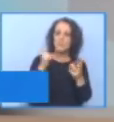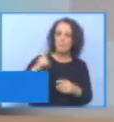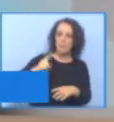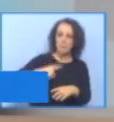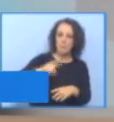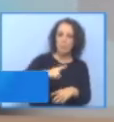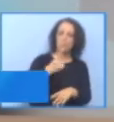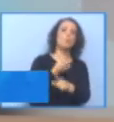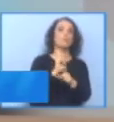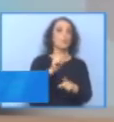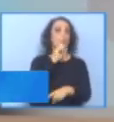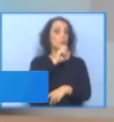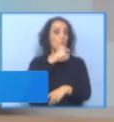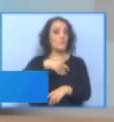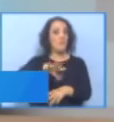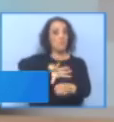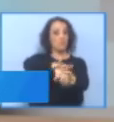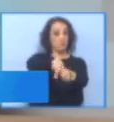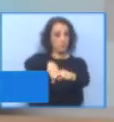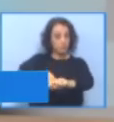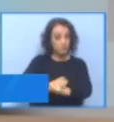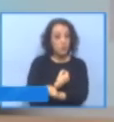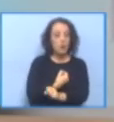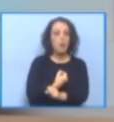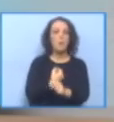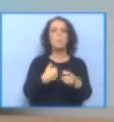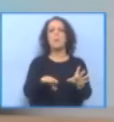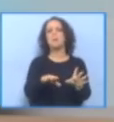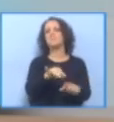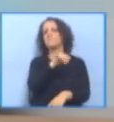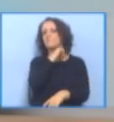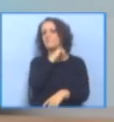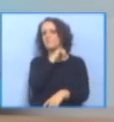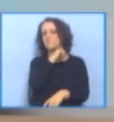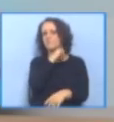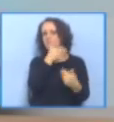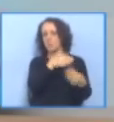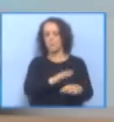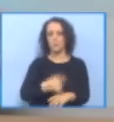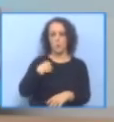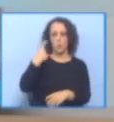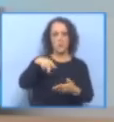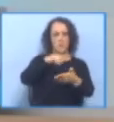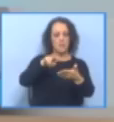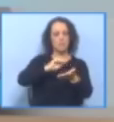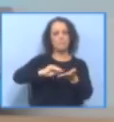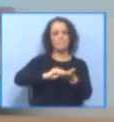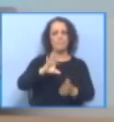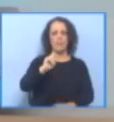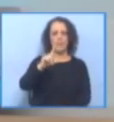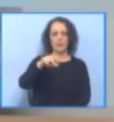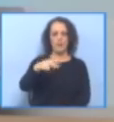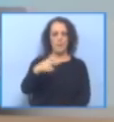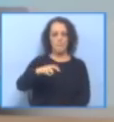uma catástrofe que foram sucessivamente negligenciados. Ontem eu li um artigo de Helena Marques que